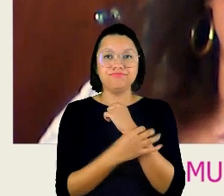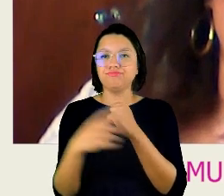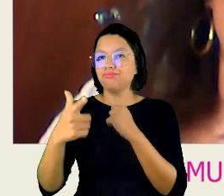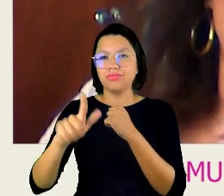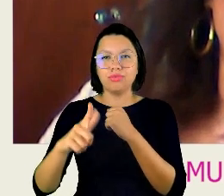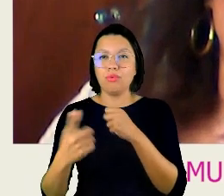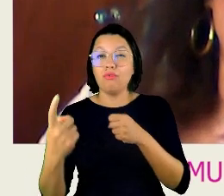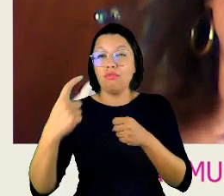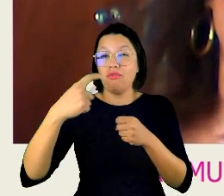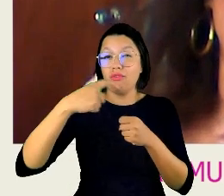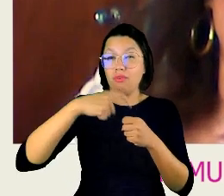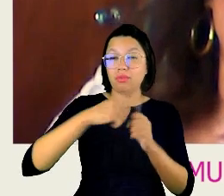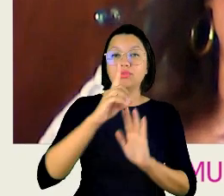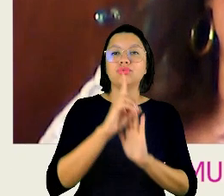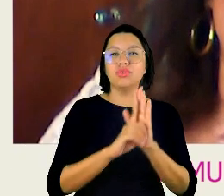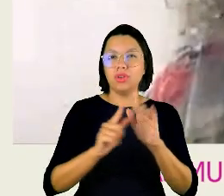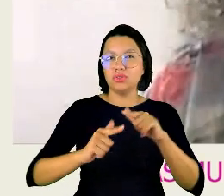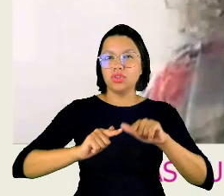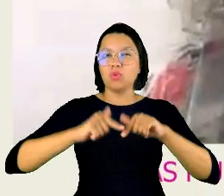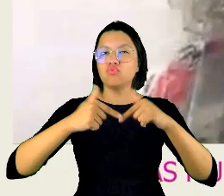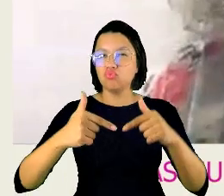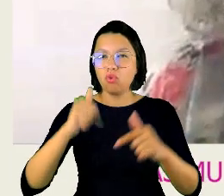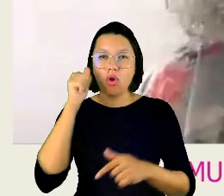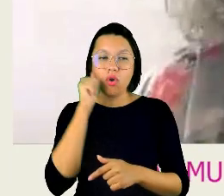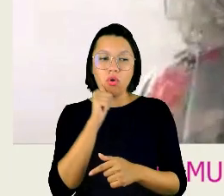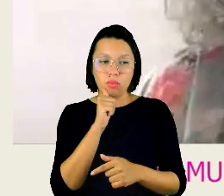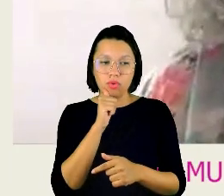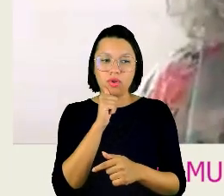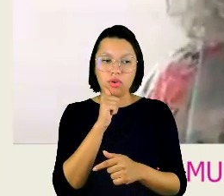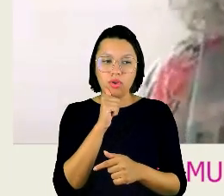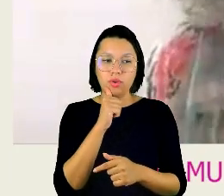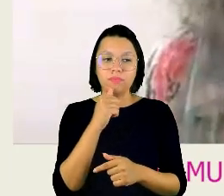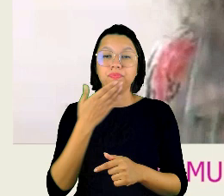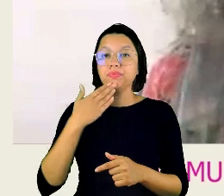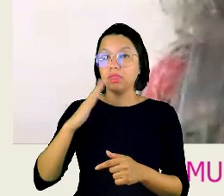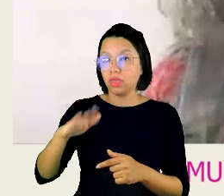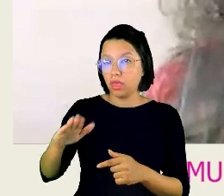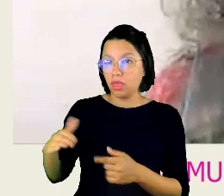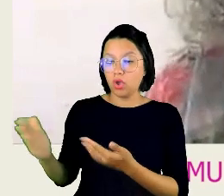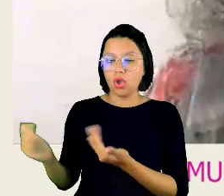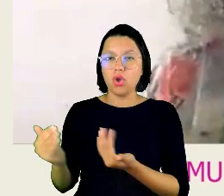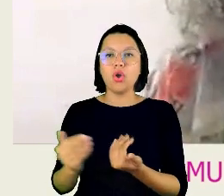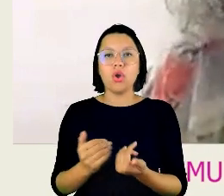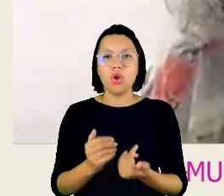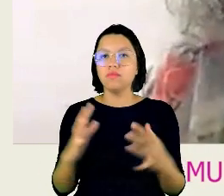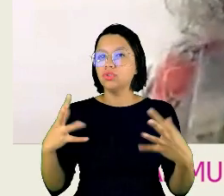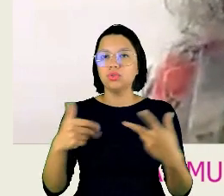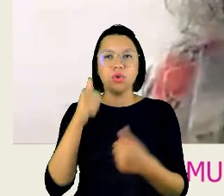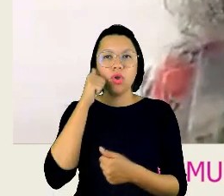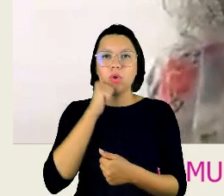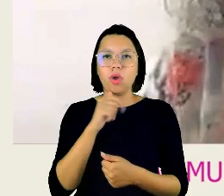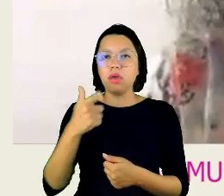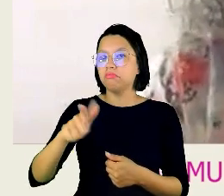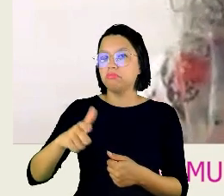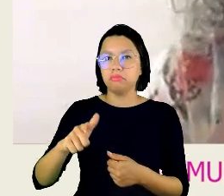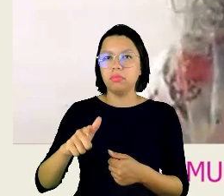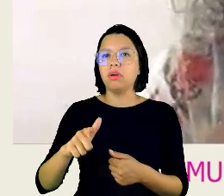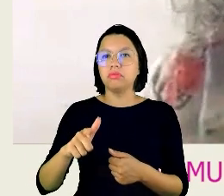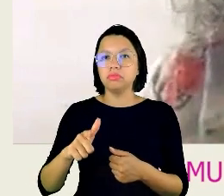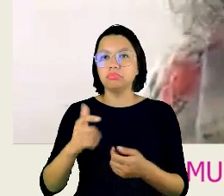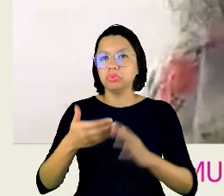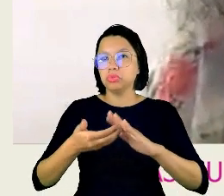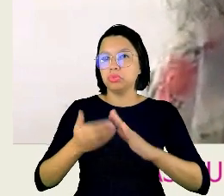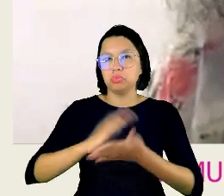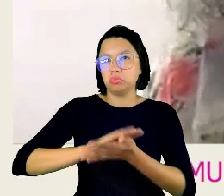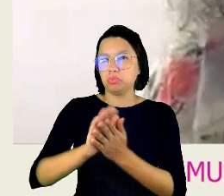haja nenhum retrocesso na luta das mulheres, das meninas e de todas as mulheres, sem nenhum tipo de exceção.